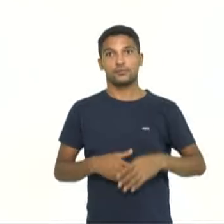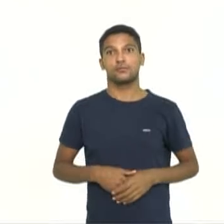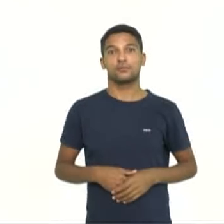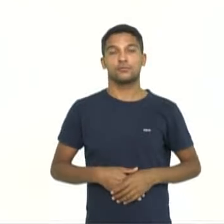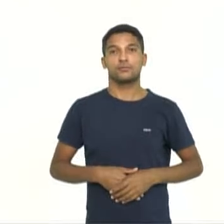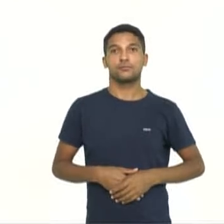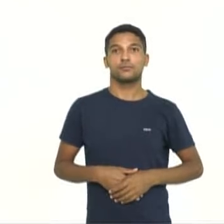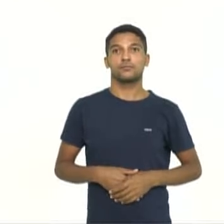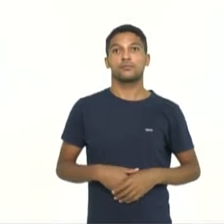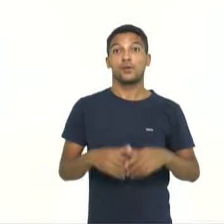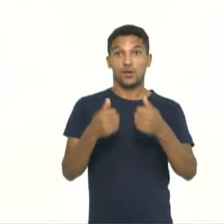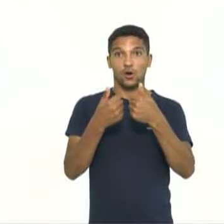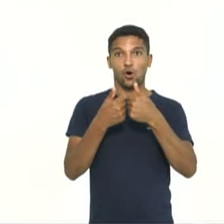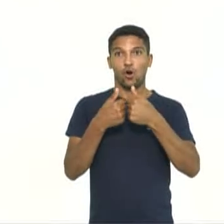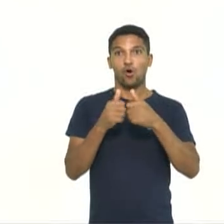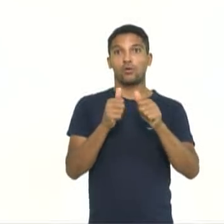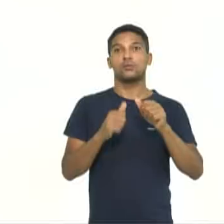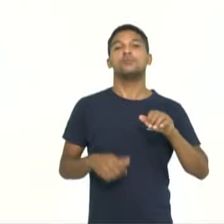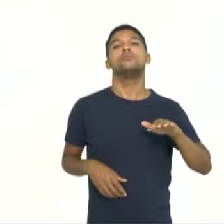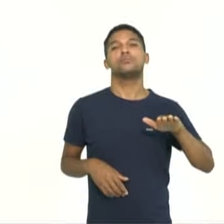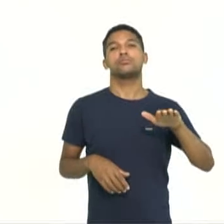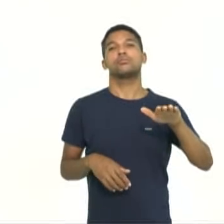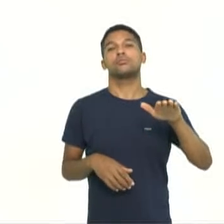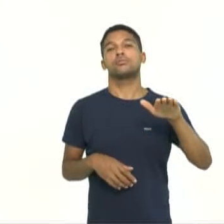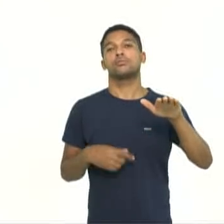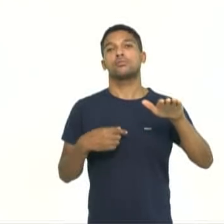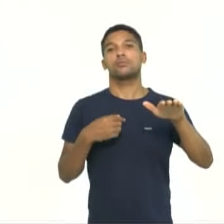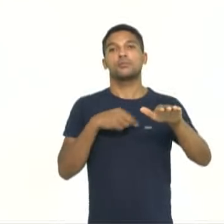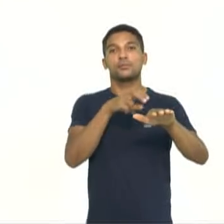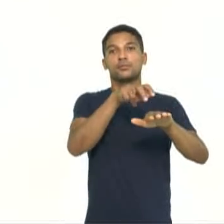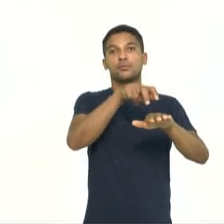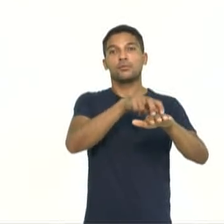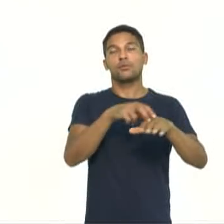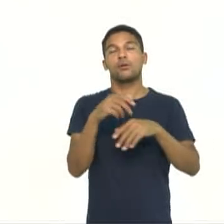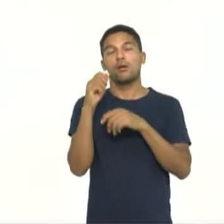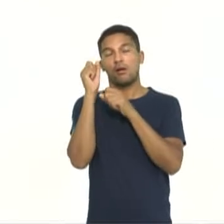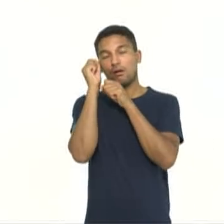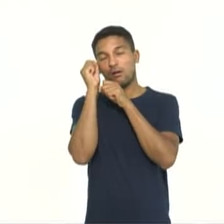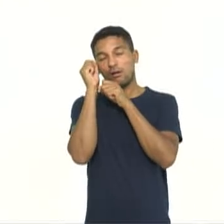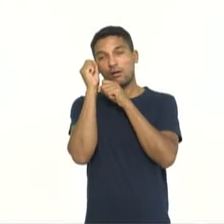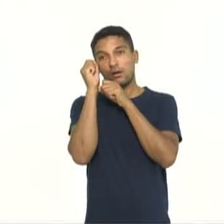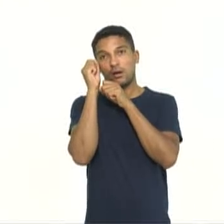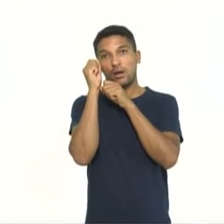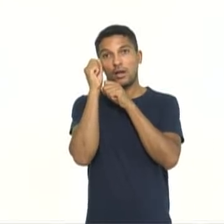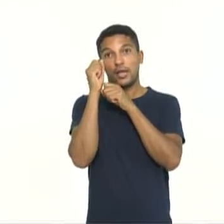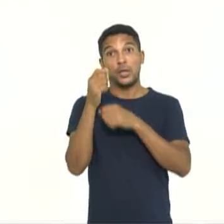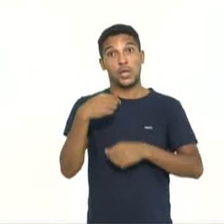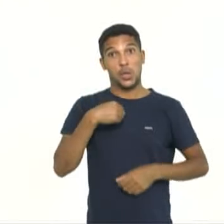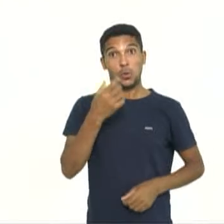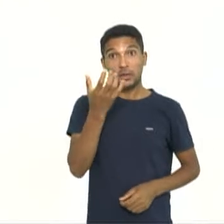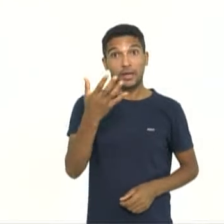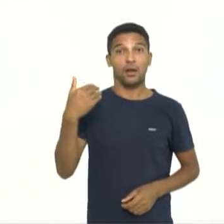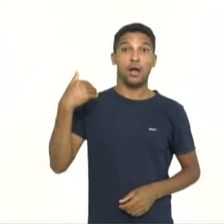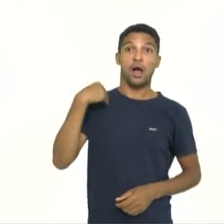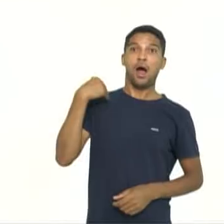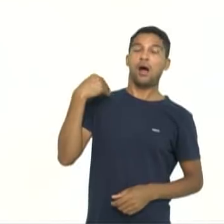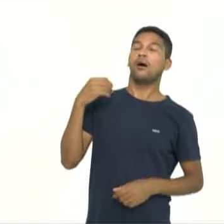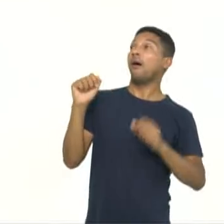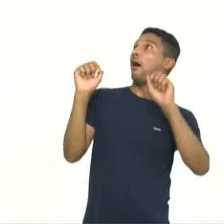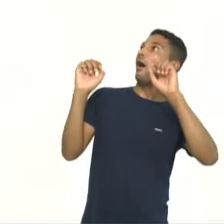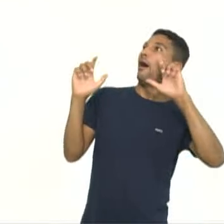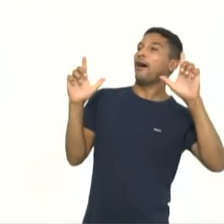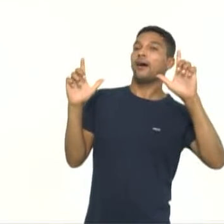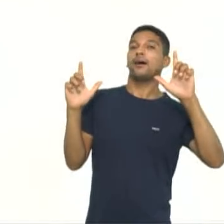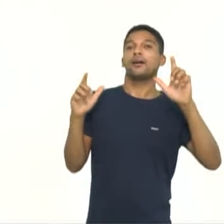observe, querer, acordar e chegar. 3 verbos, portanto, período composto, né? Na letra G, inventei